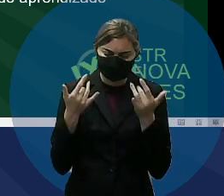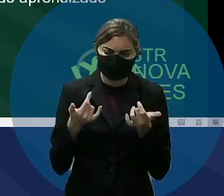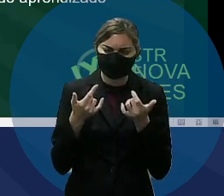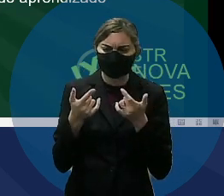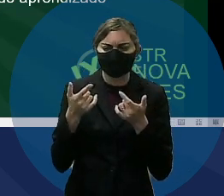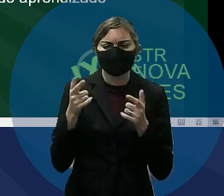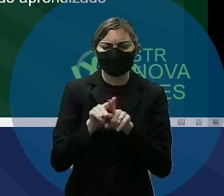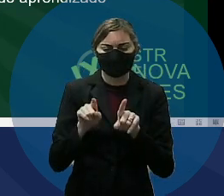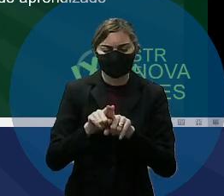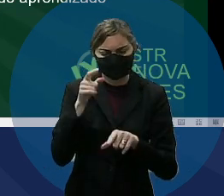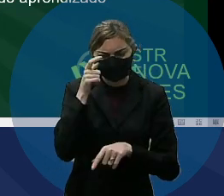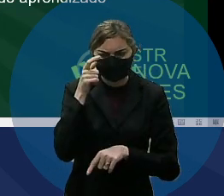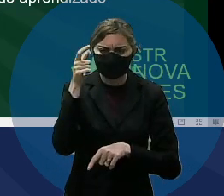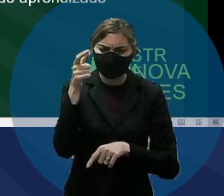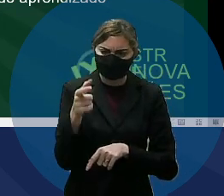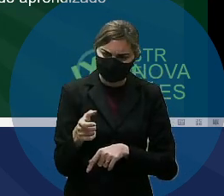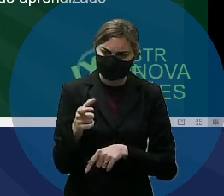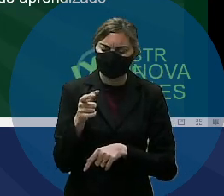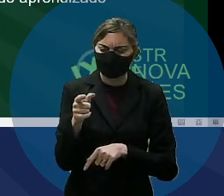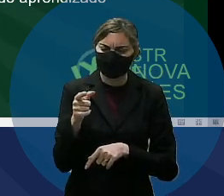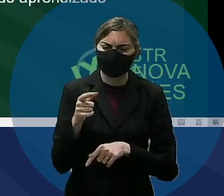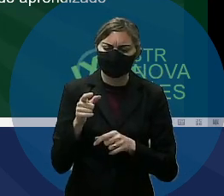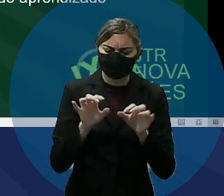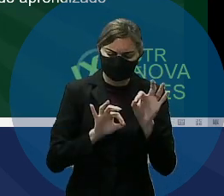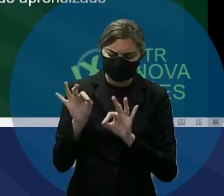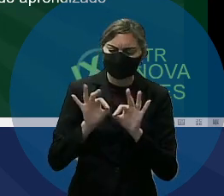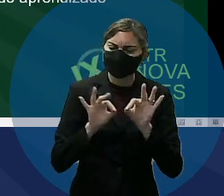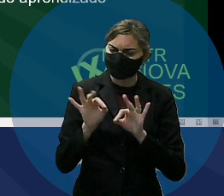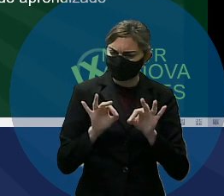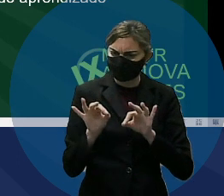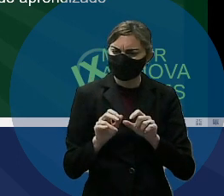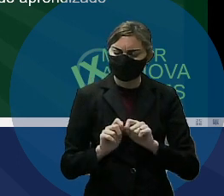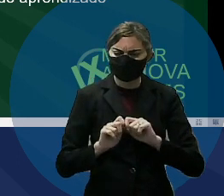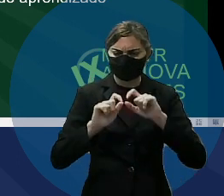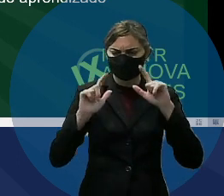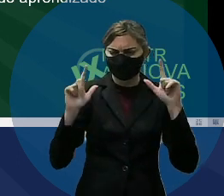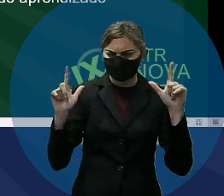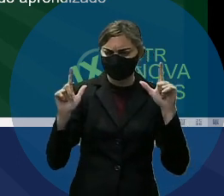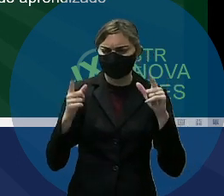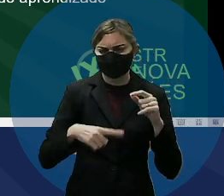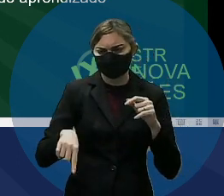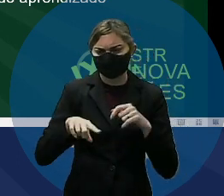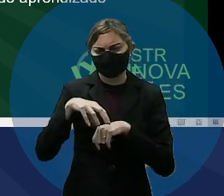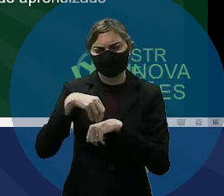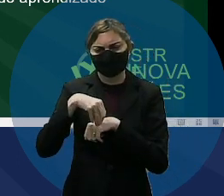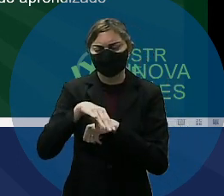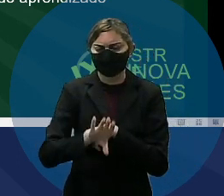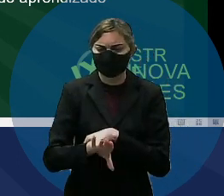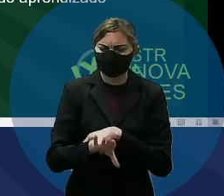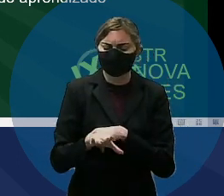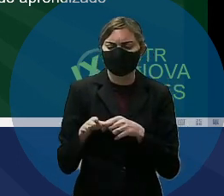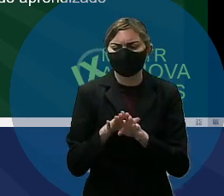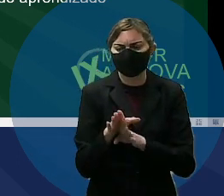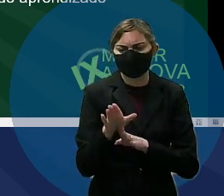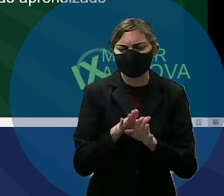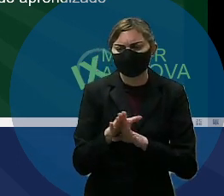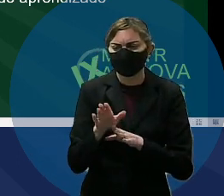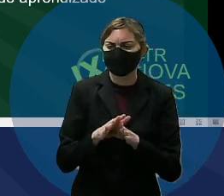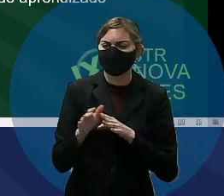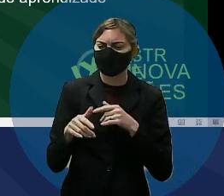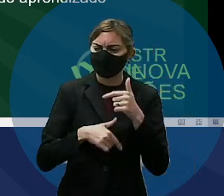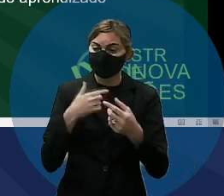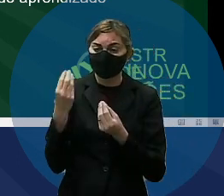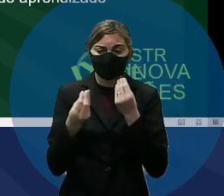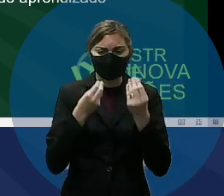também interessados, né, na confecção desses quadros. A gente passou a orientar como